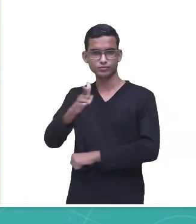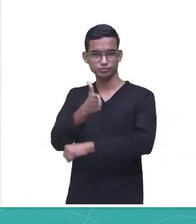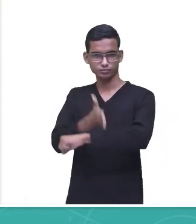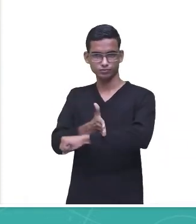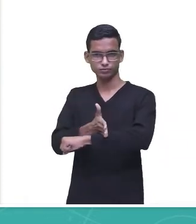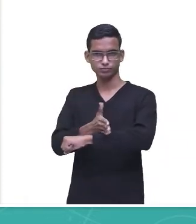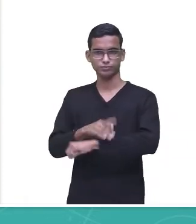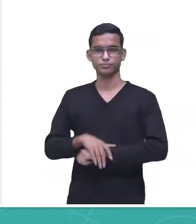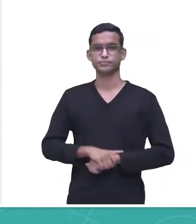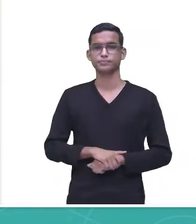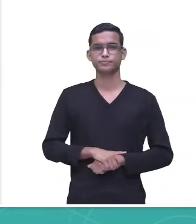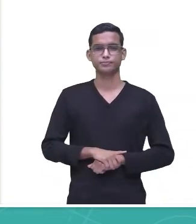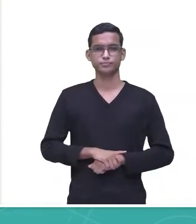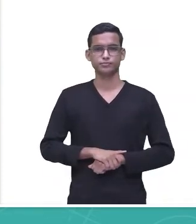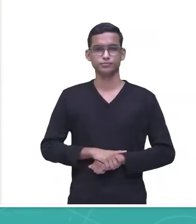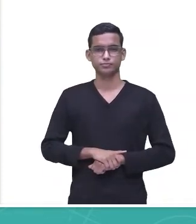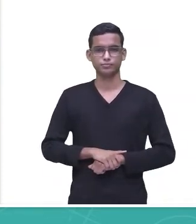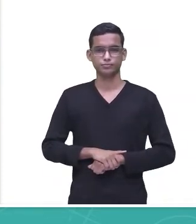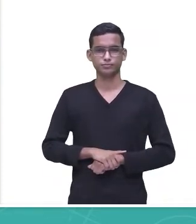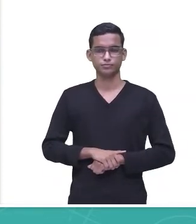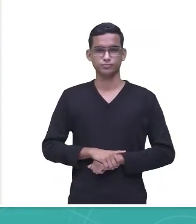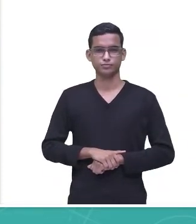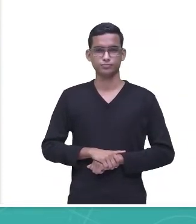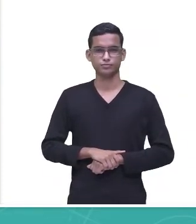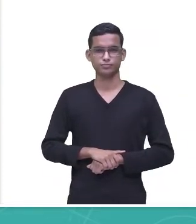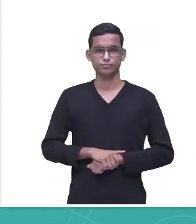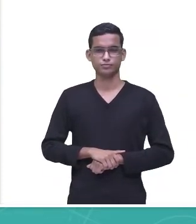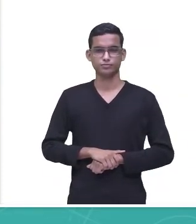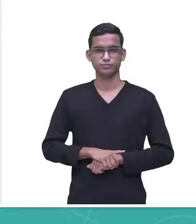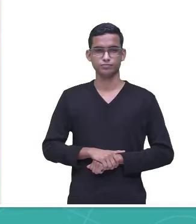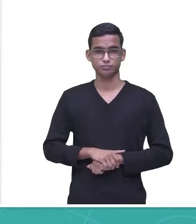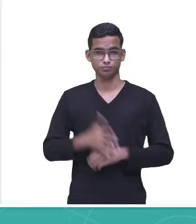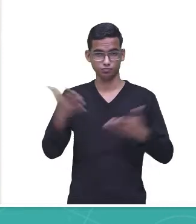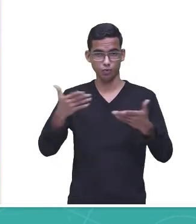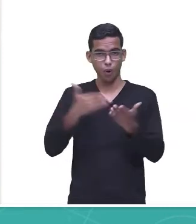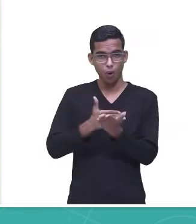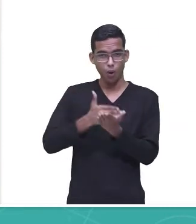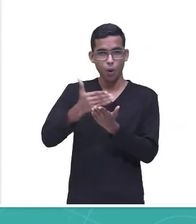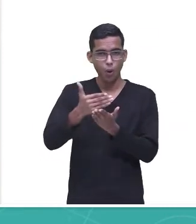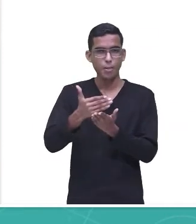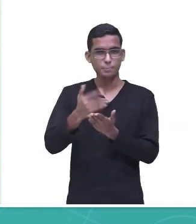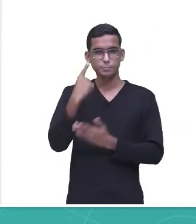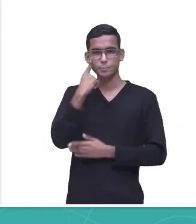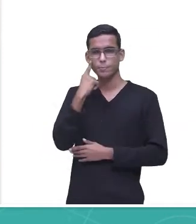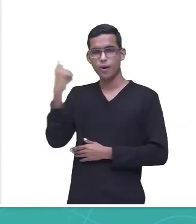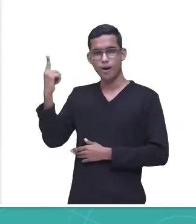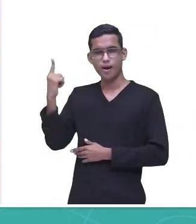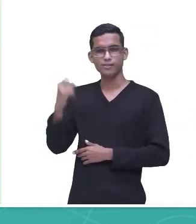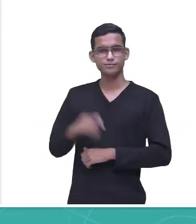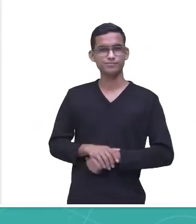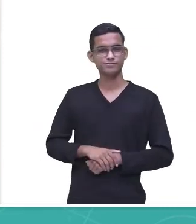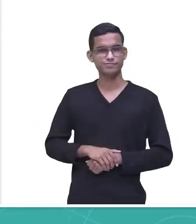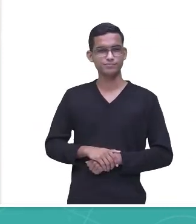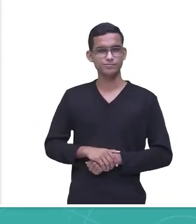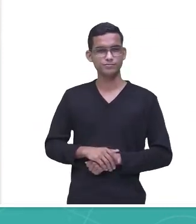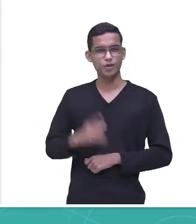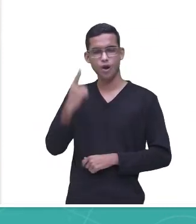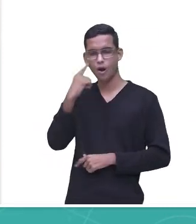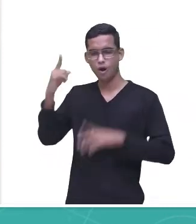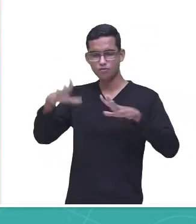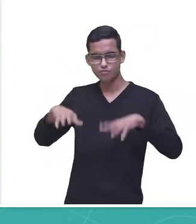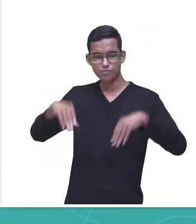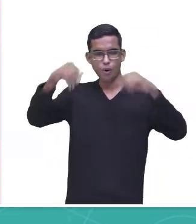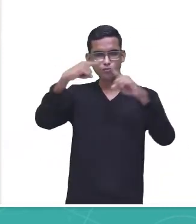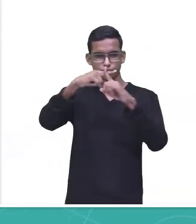iniciar a aula de hoje. Bem, hoje nós vamos iniciar a aula aqui em frente a essa catedral, é